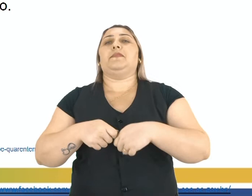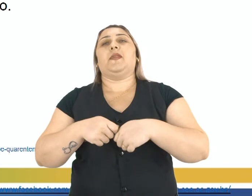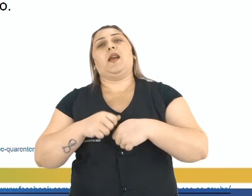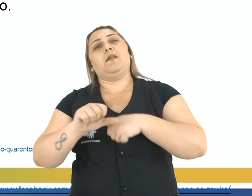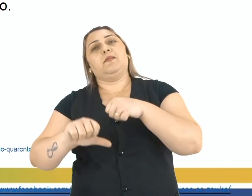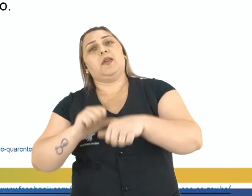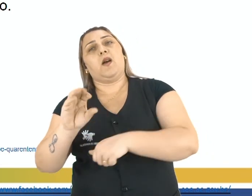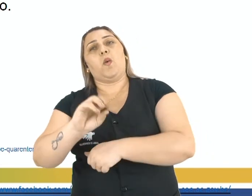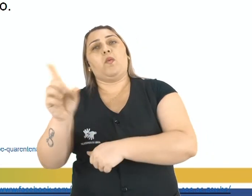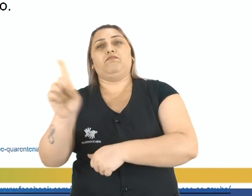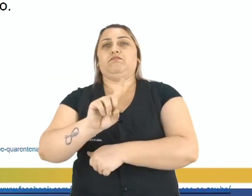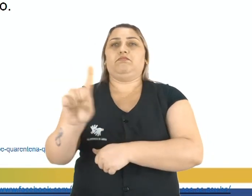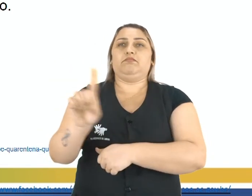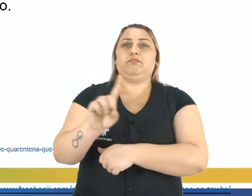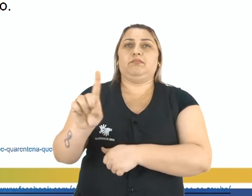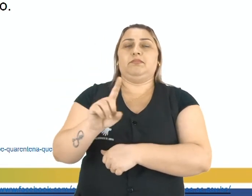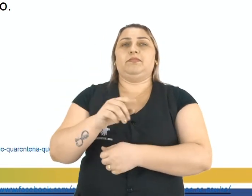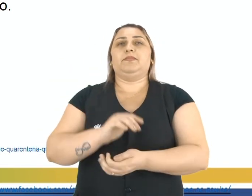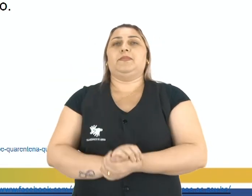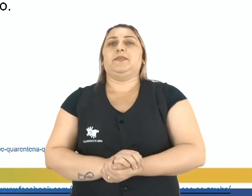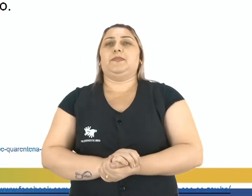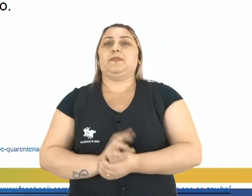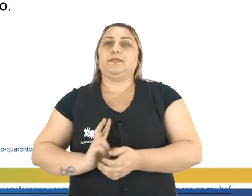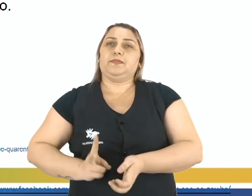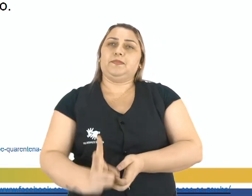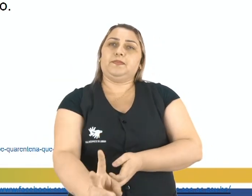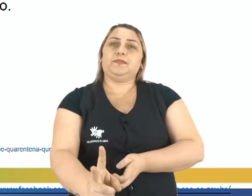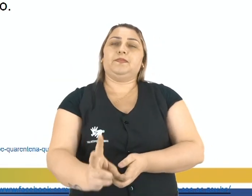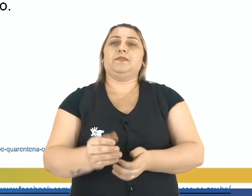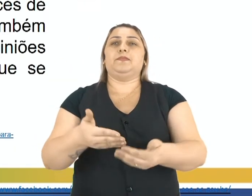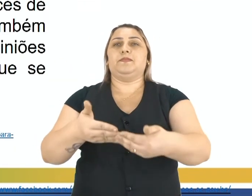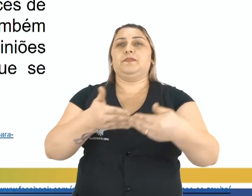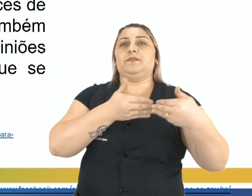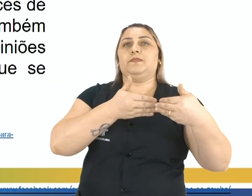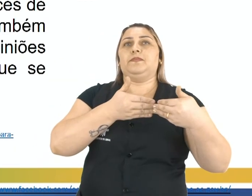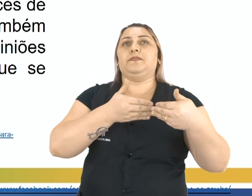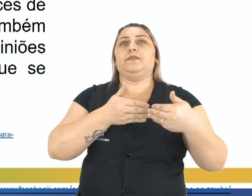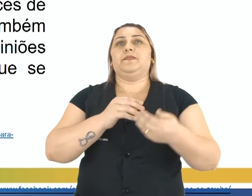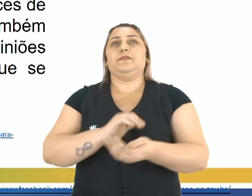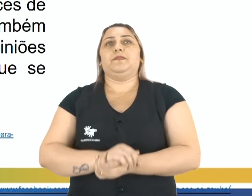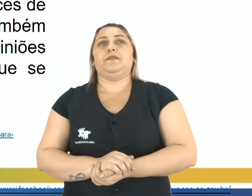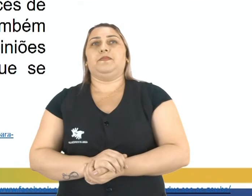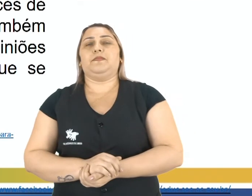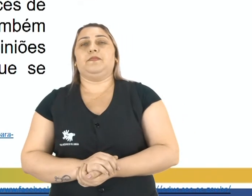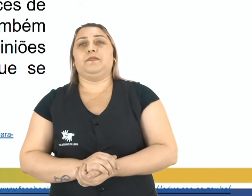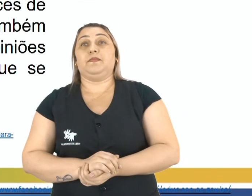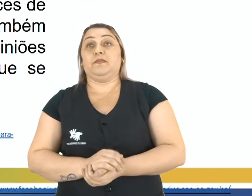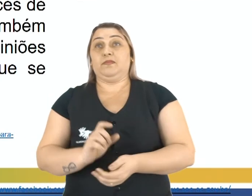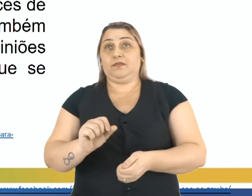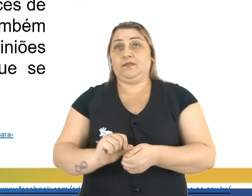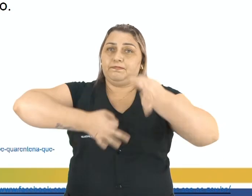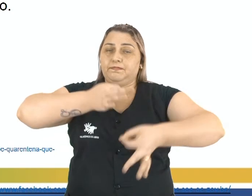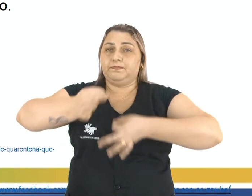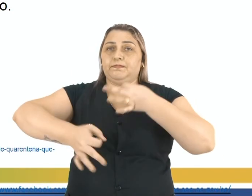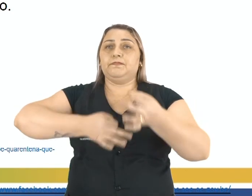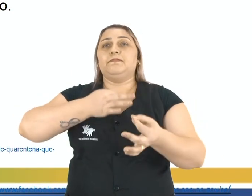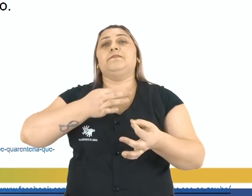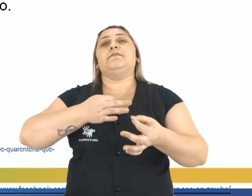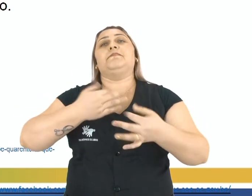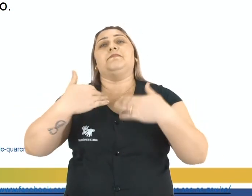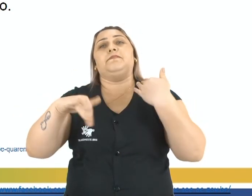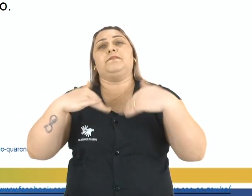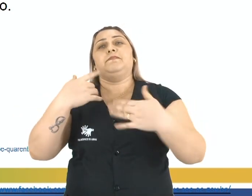e existe uma possibilidade de se manter a quarentena. Então, ele está fazendo um